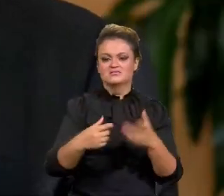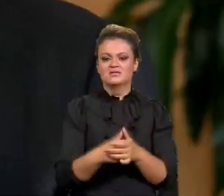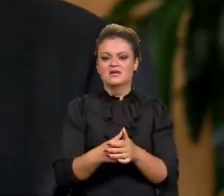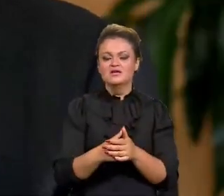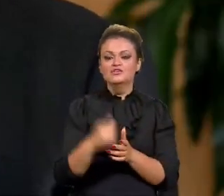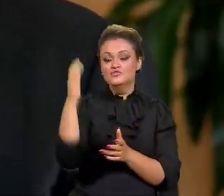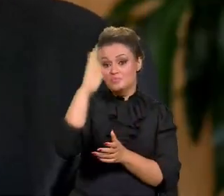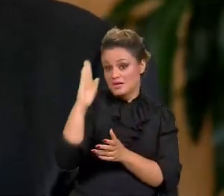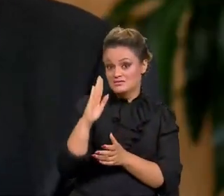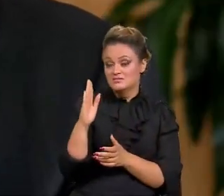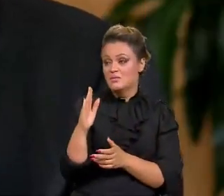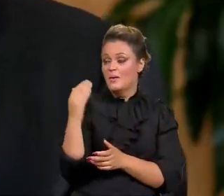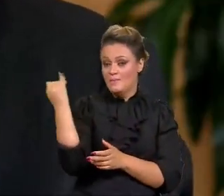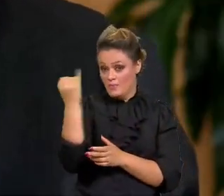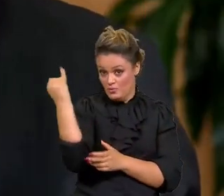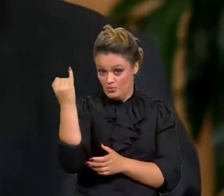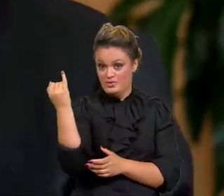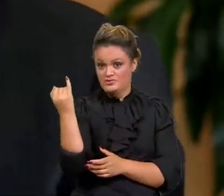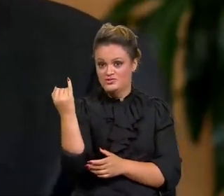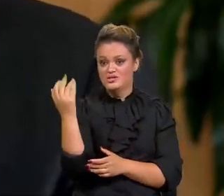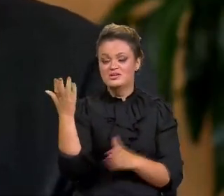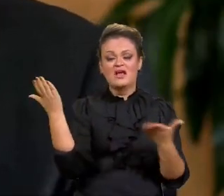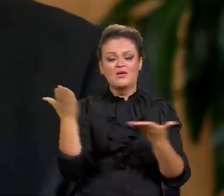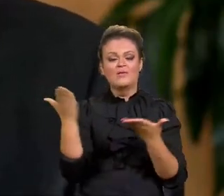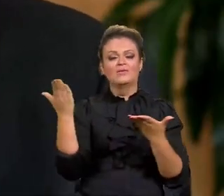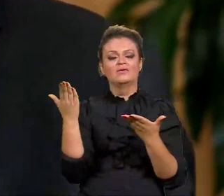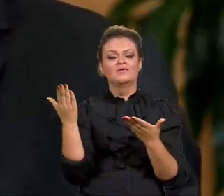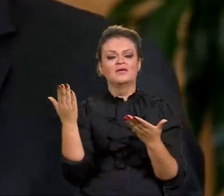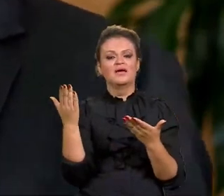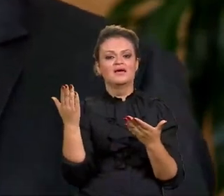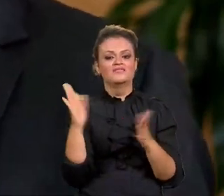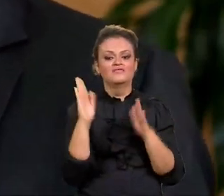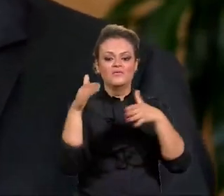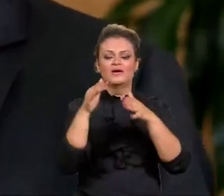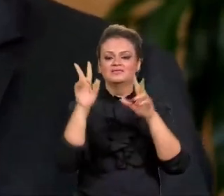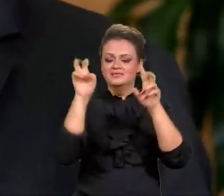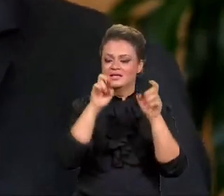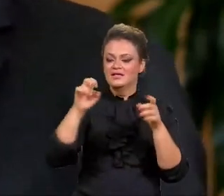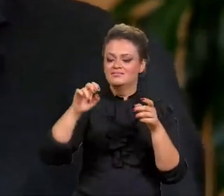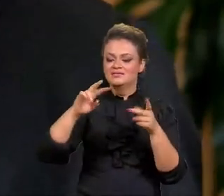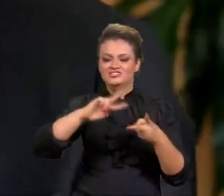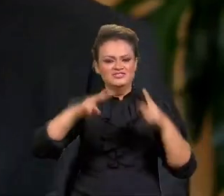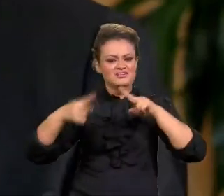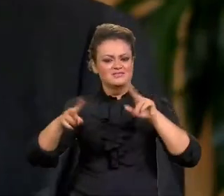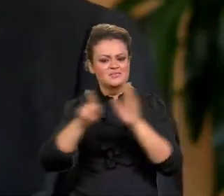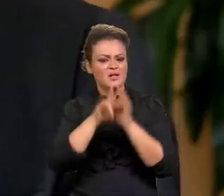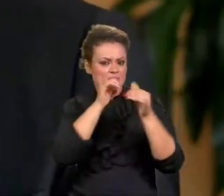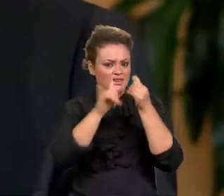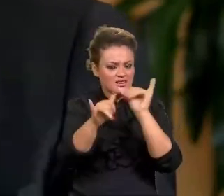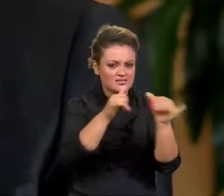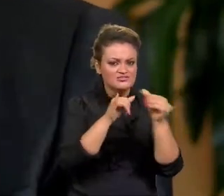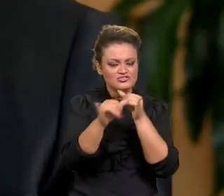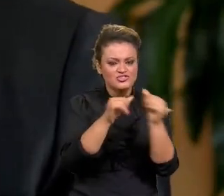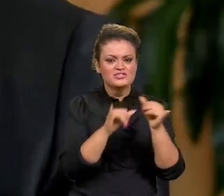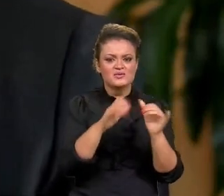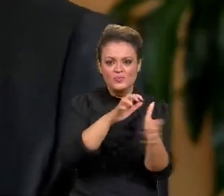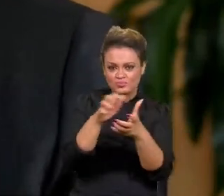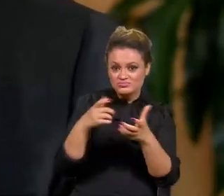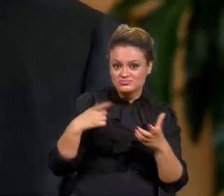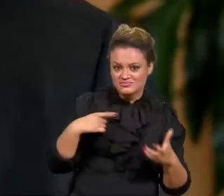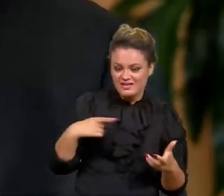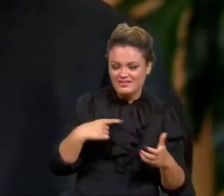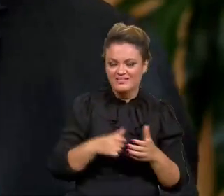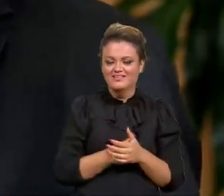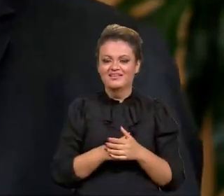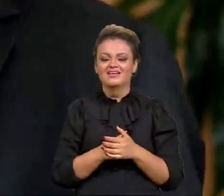com a questão, sabe, da transição energética que o mundo está atravessando, o Brasil está virando mais importante